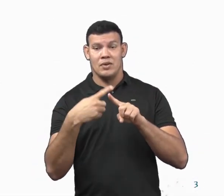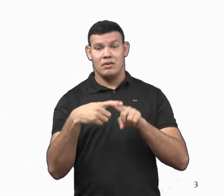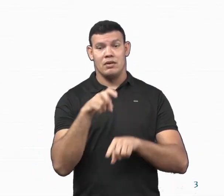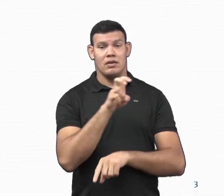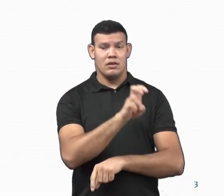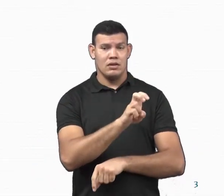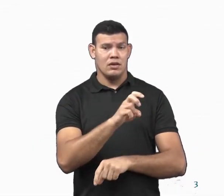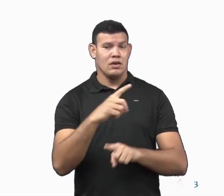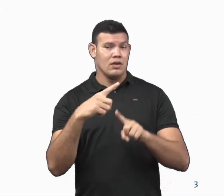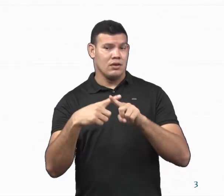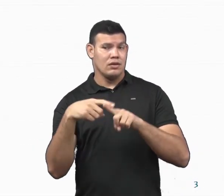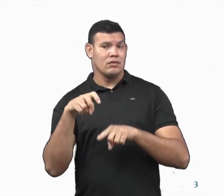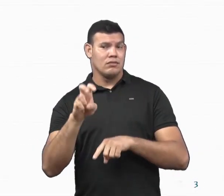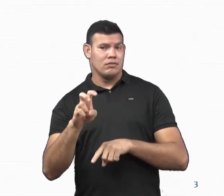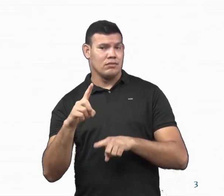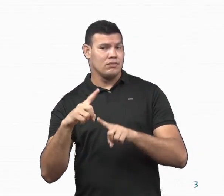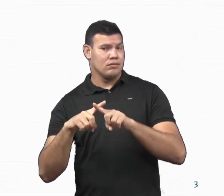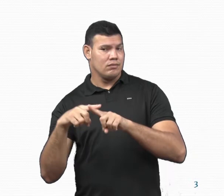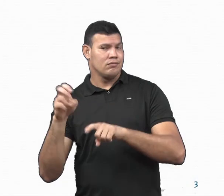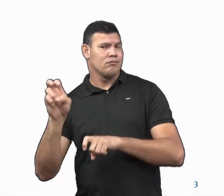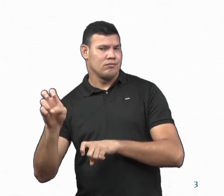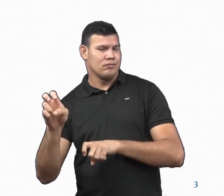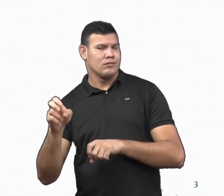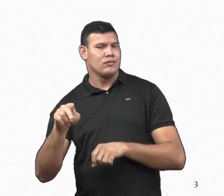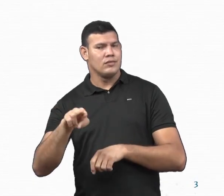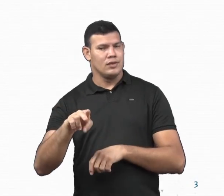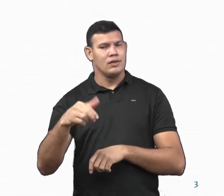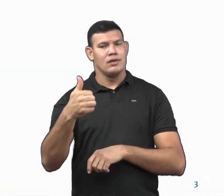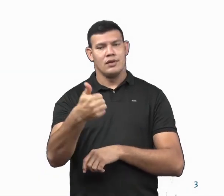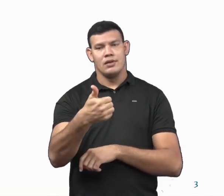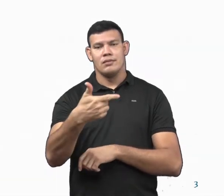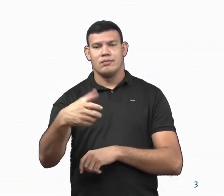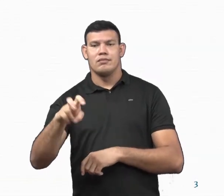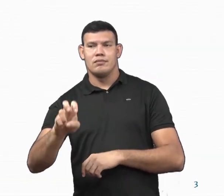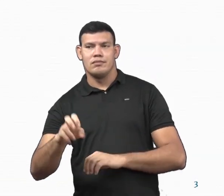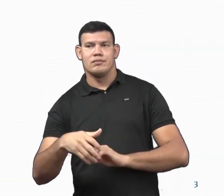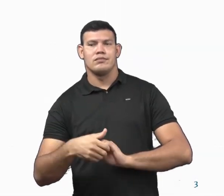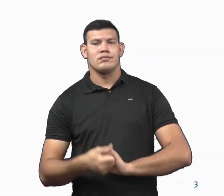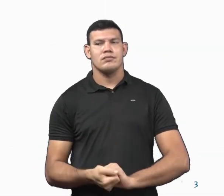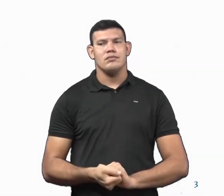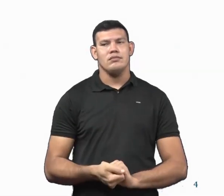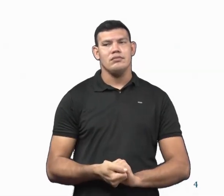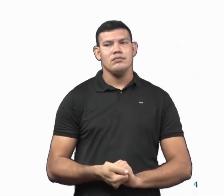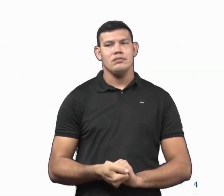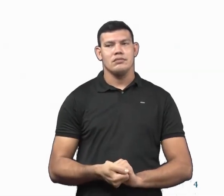5 vezes 5 é 125.